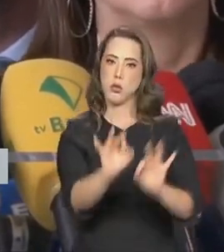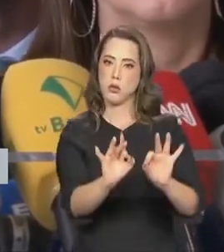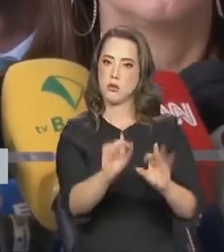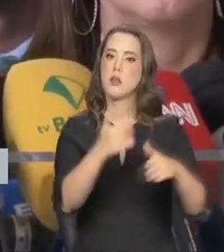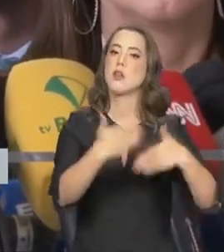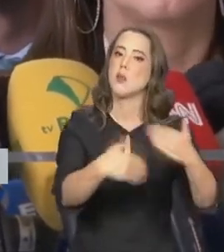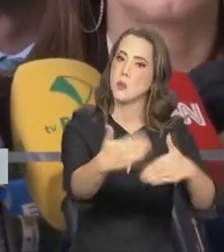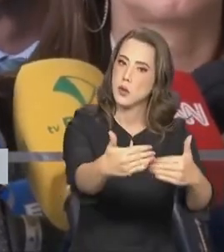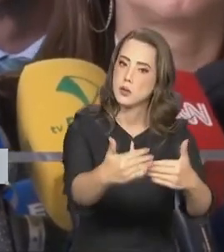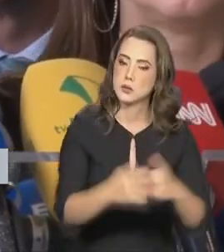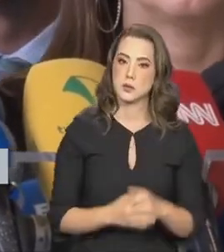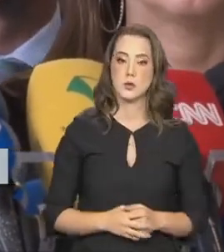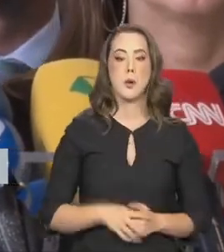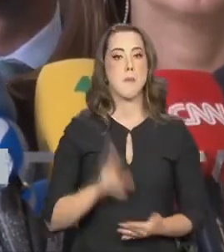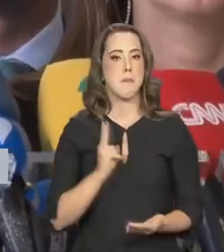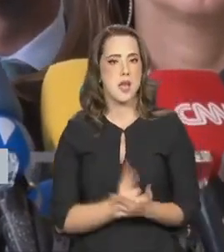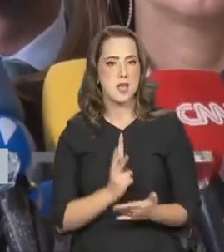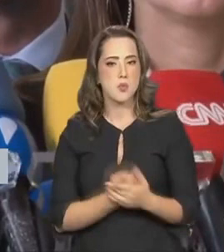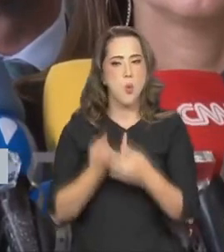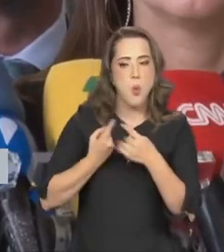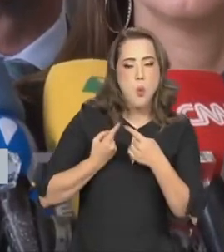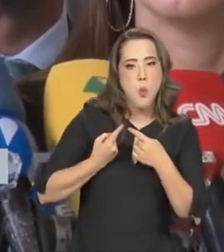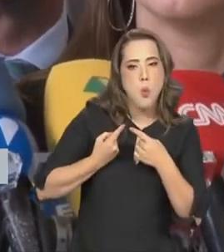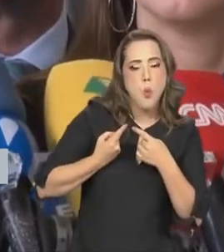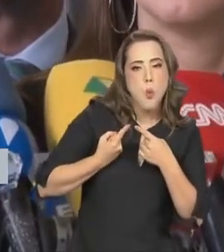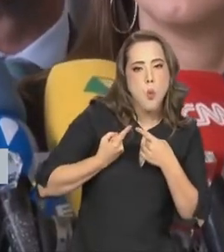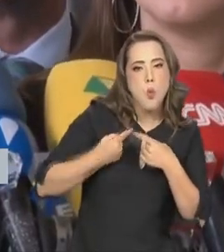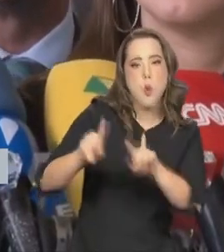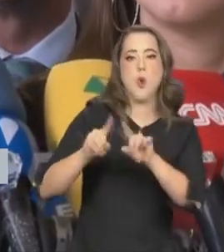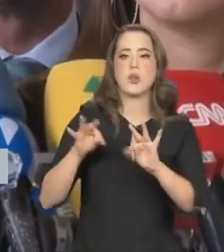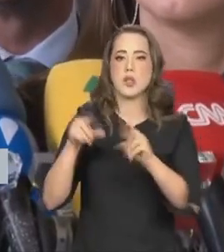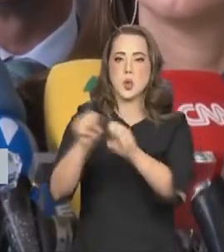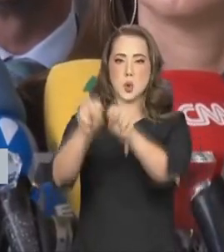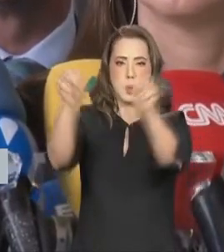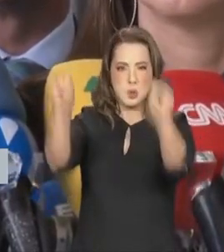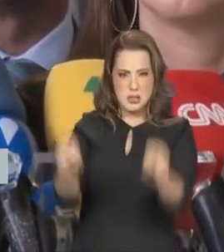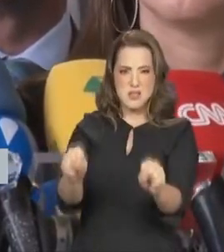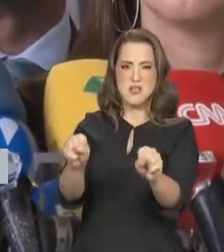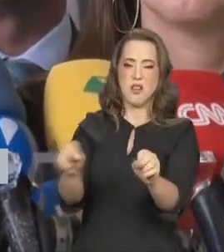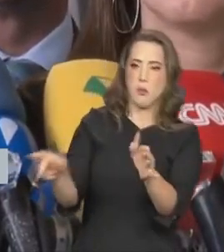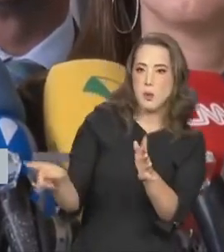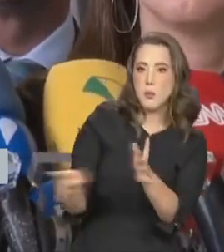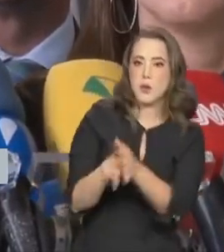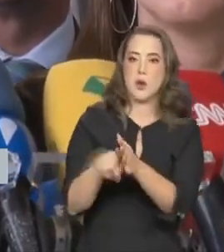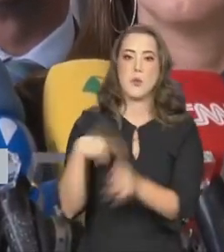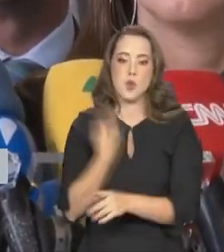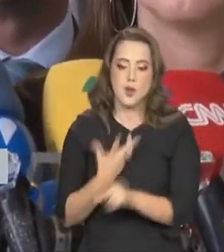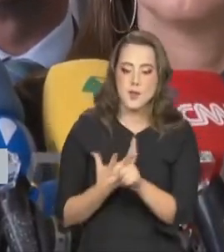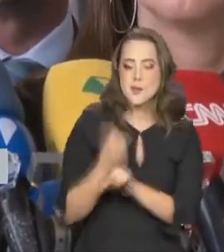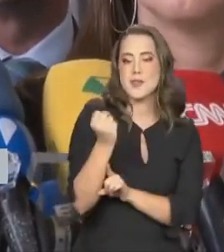Mesmo enfrentando todo o sistema, superamos uma pandemia e as consequências de uma guerra.